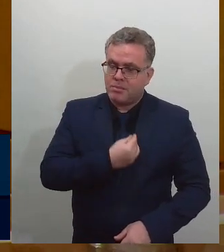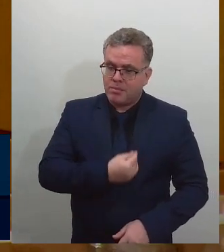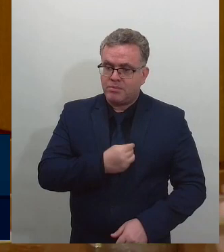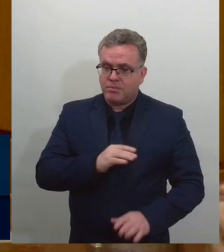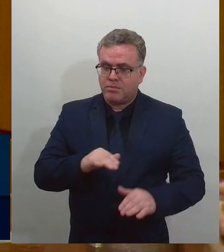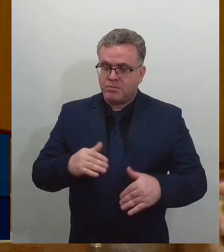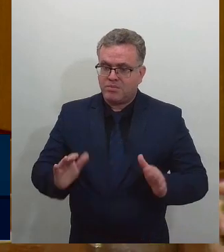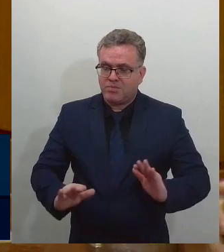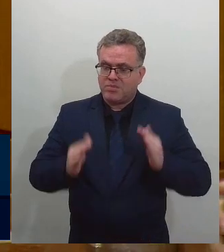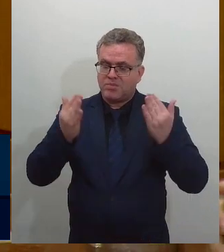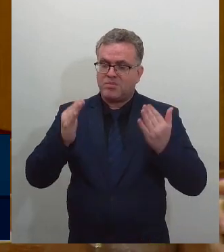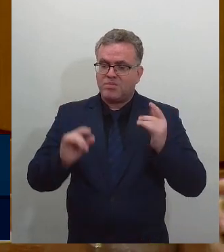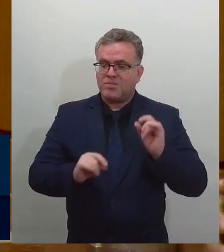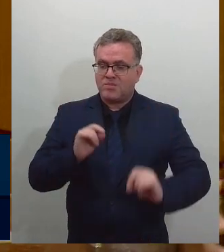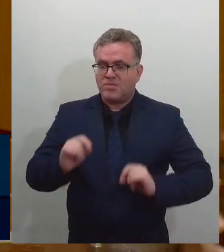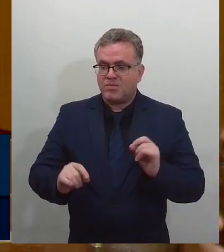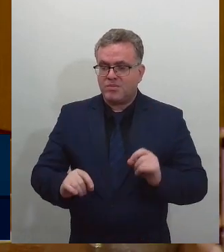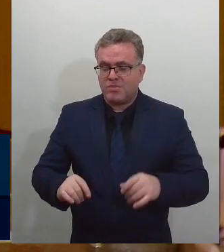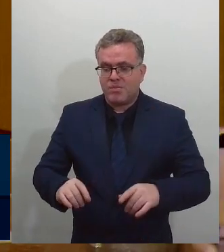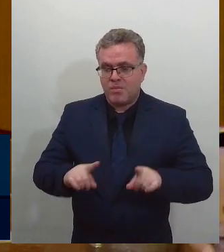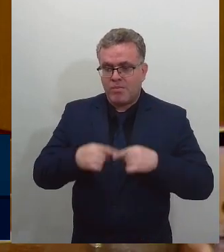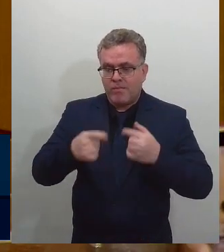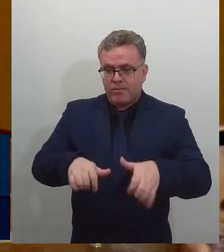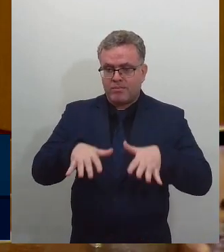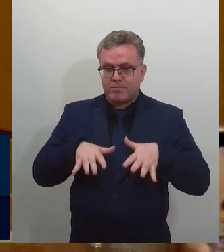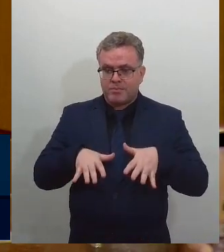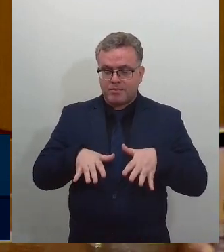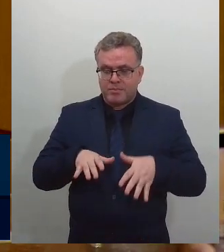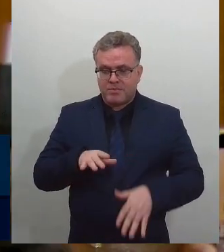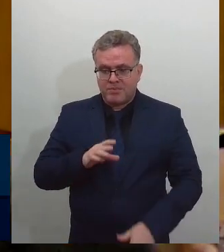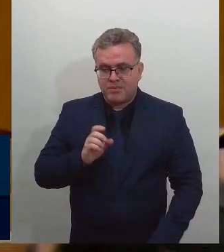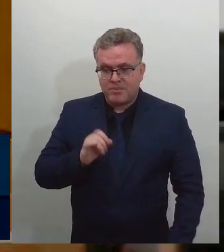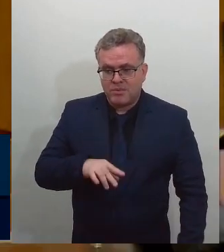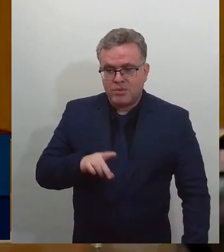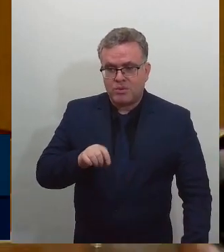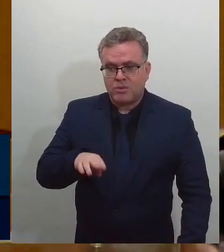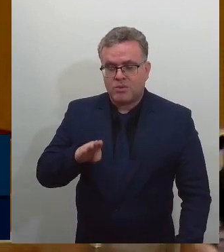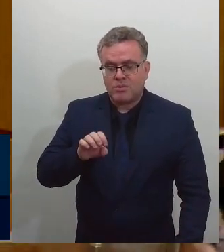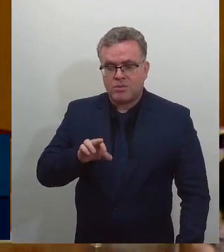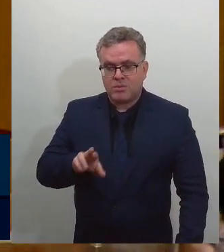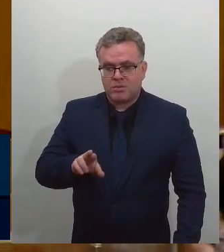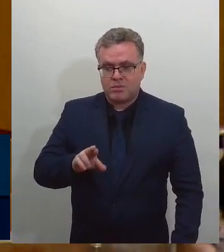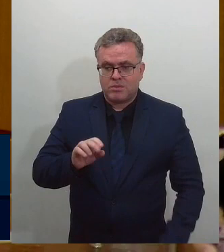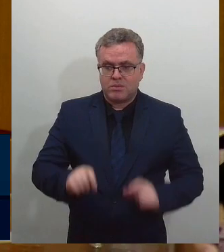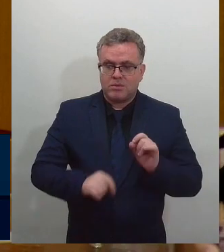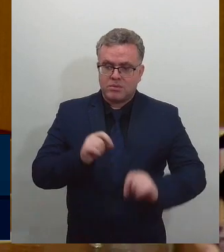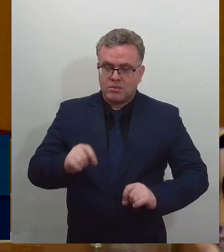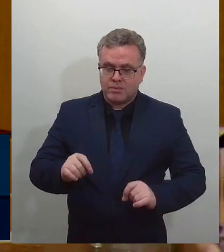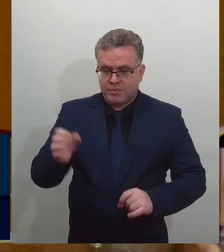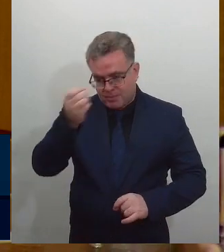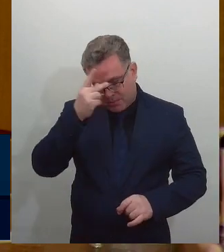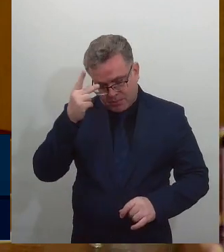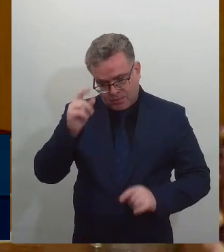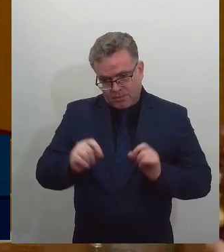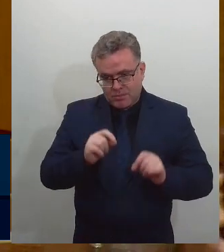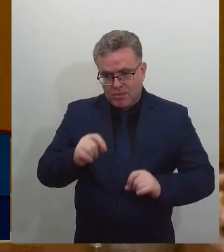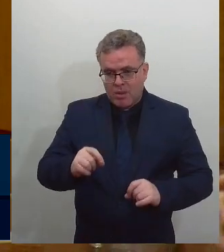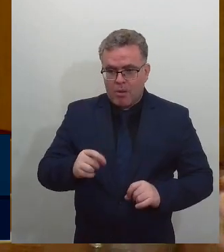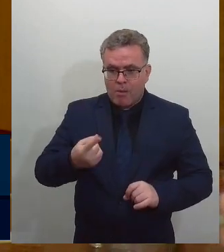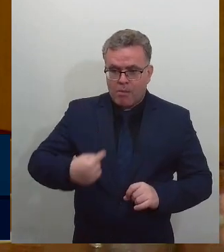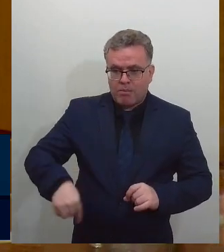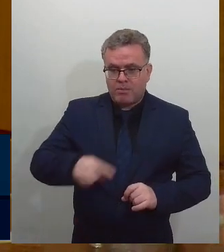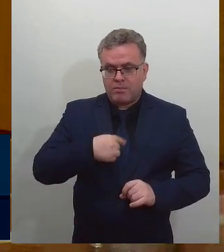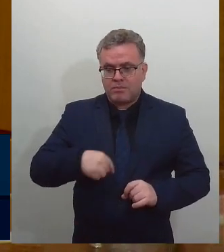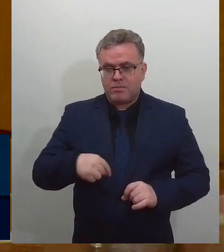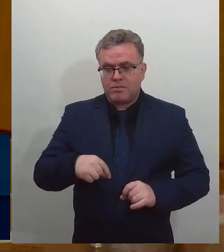da EMURB, uma assinatura do convênio entre a prefeitura e um banco americano, claro